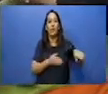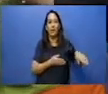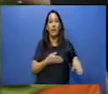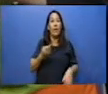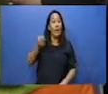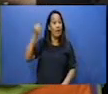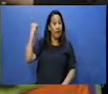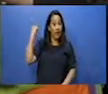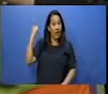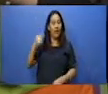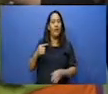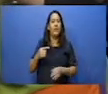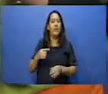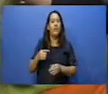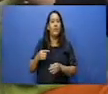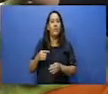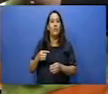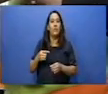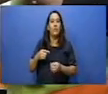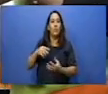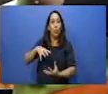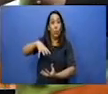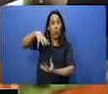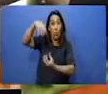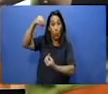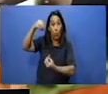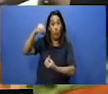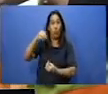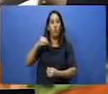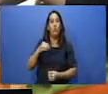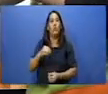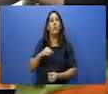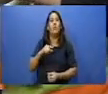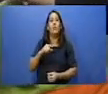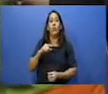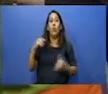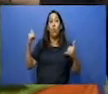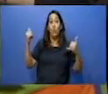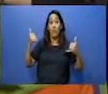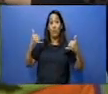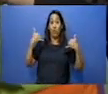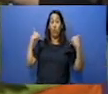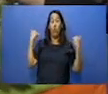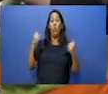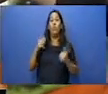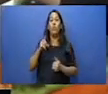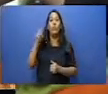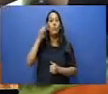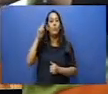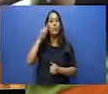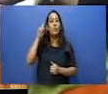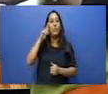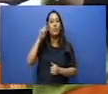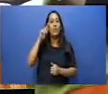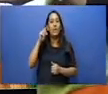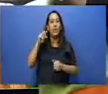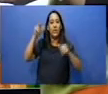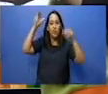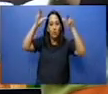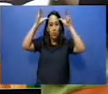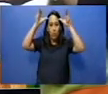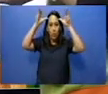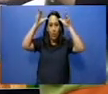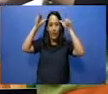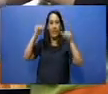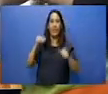para divulgar o Osterfest, evento para comemorar a Páscoa que recebe cerca de 200